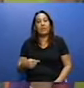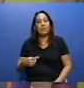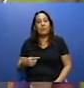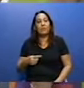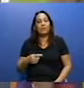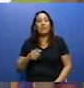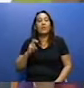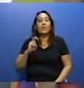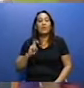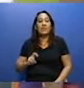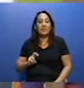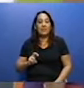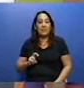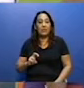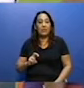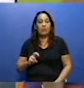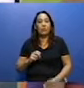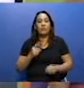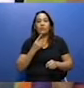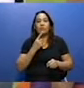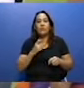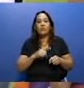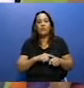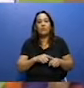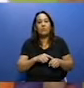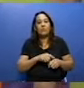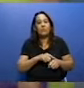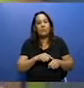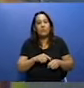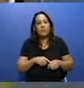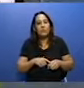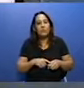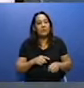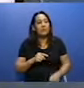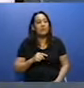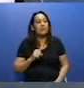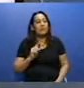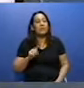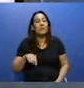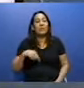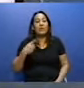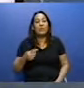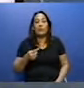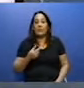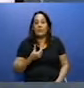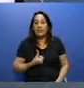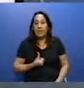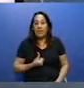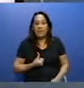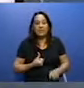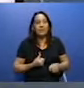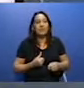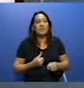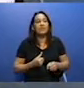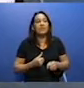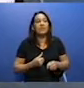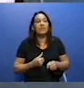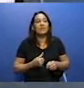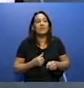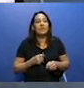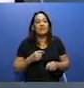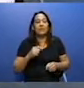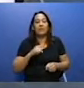ter 5 morangos. Figura 6, olha só, 1,